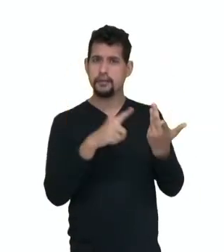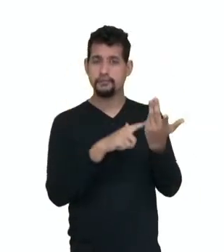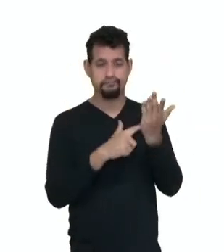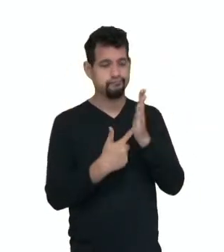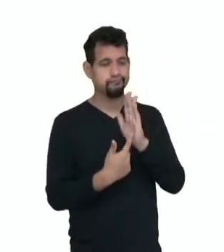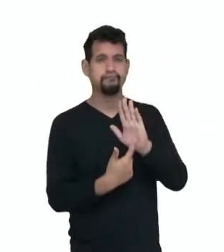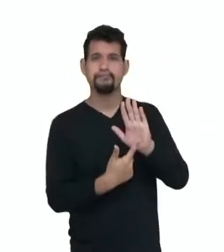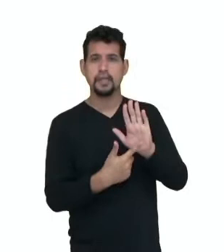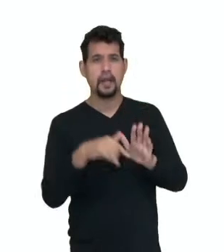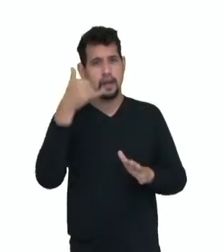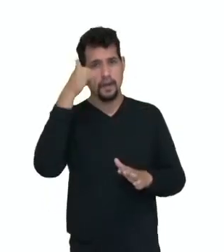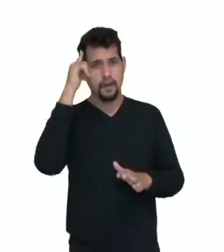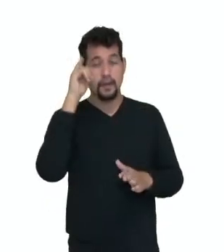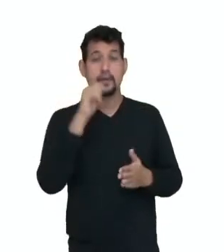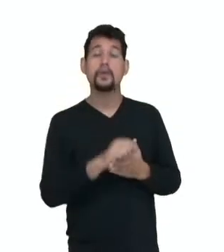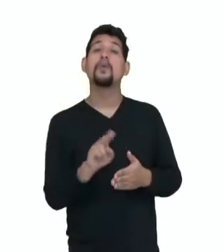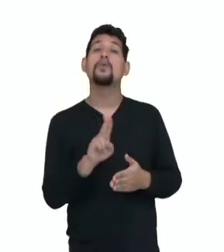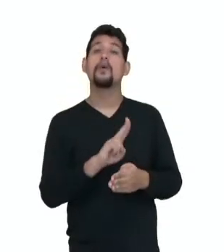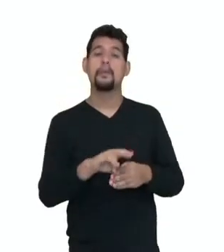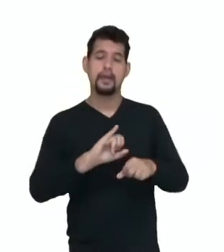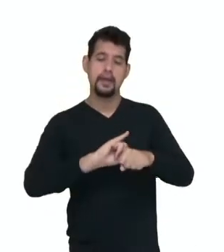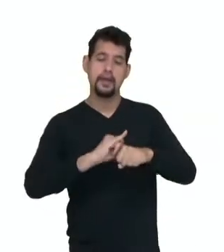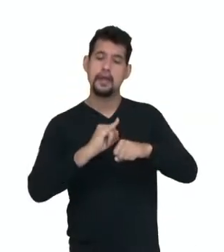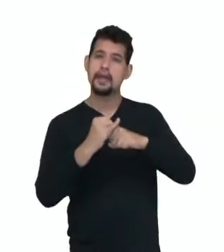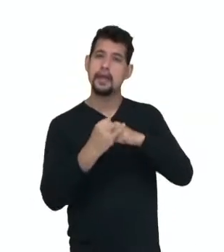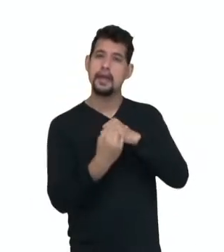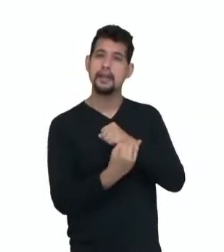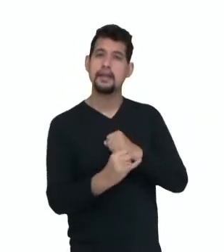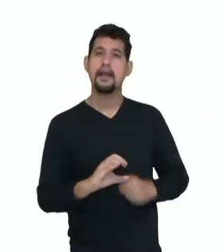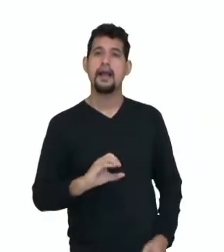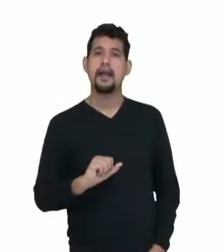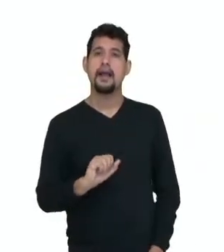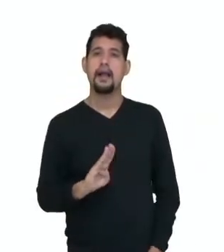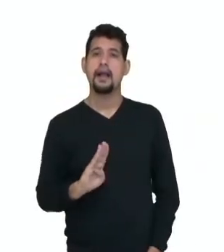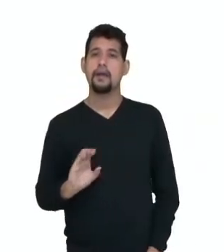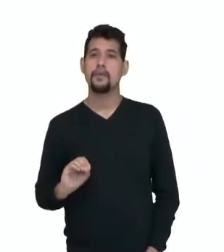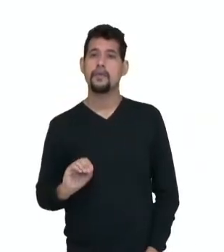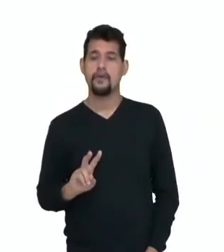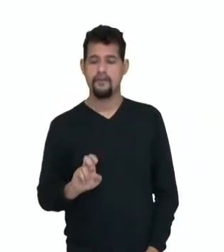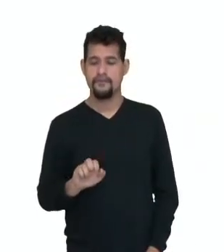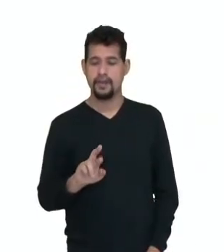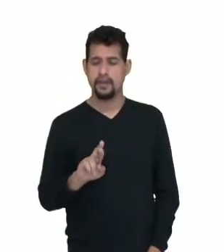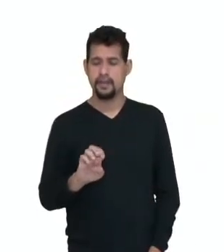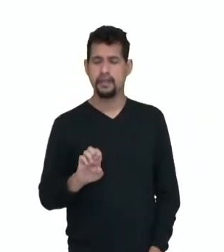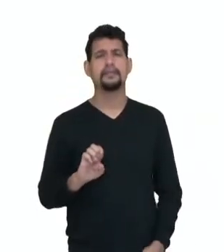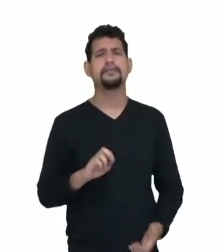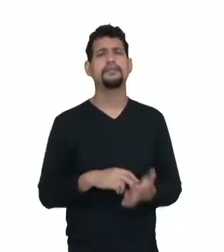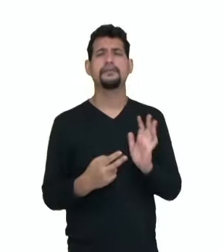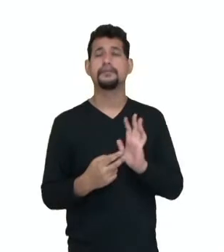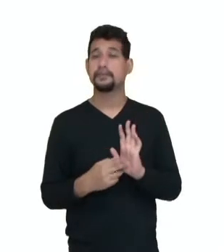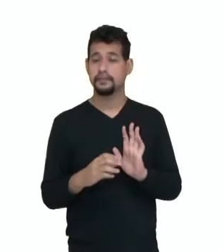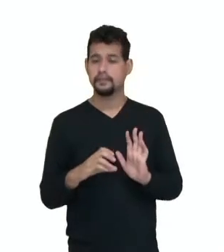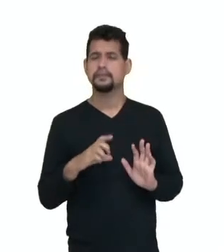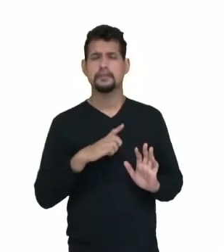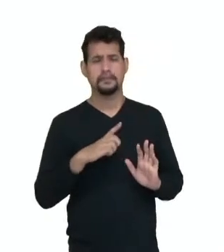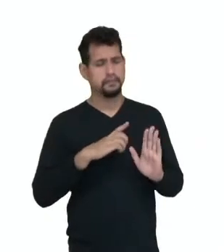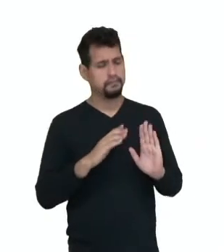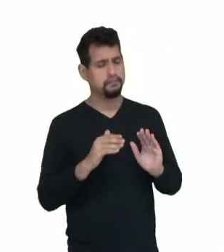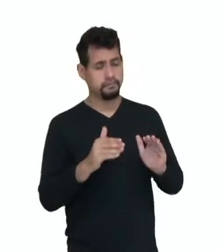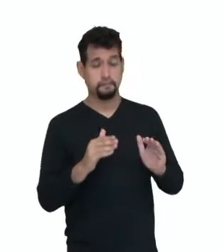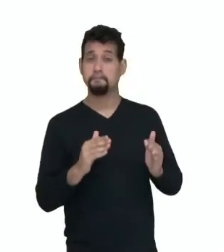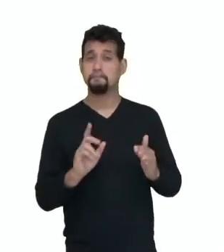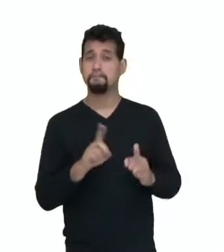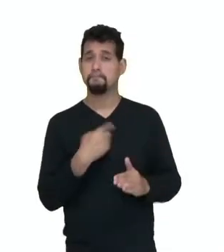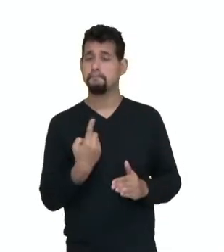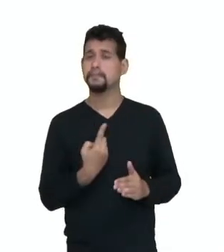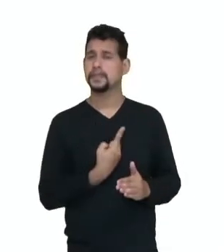né, da ilha de Cabo Verde para a capitania então, de São Vicente, que é uma das capitanias então, do nosso,